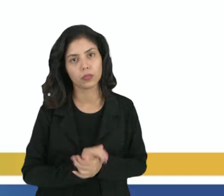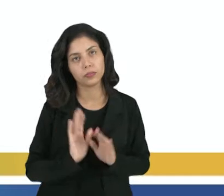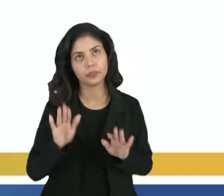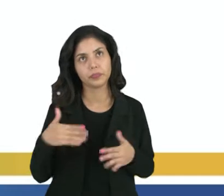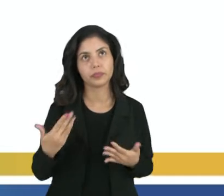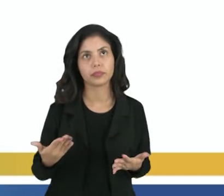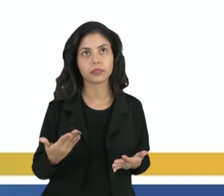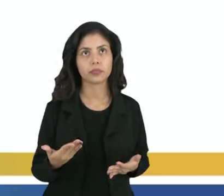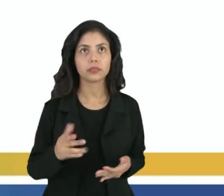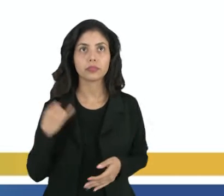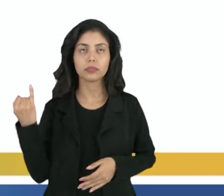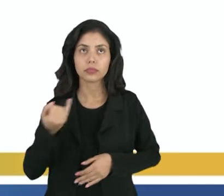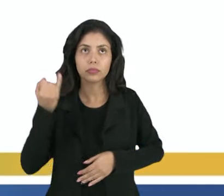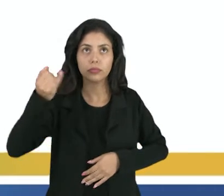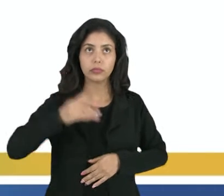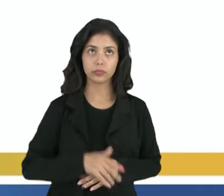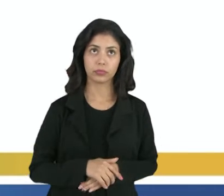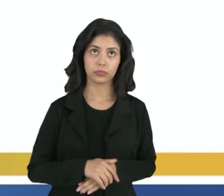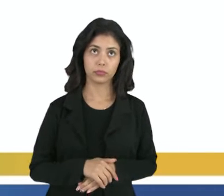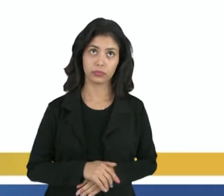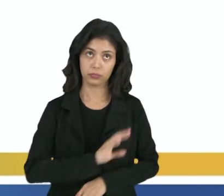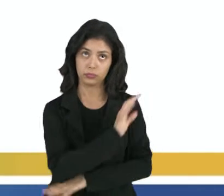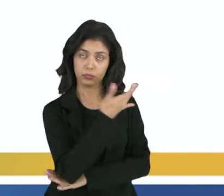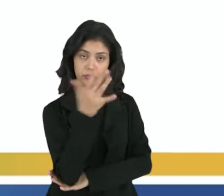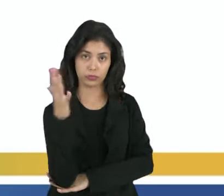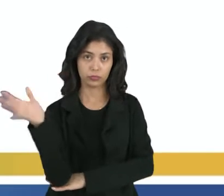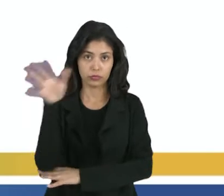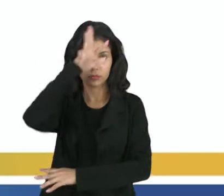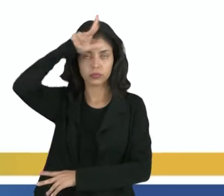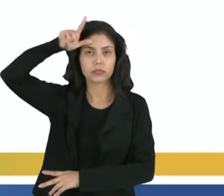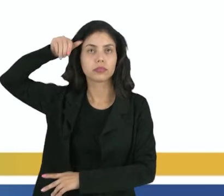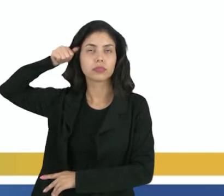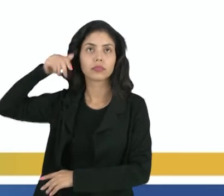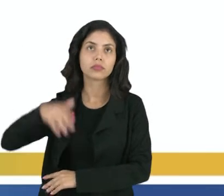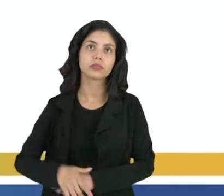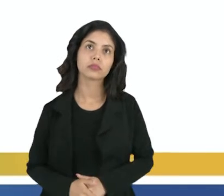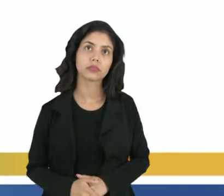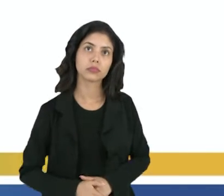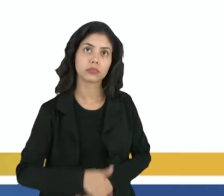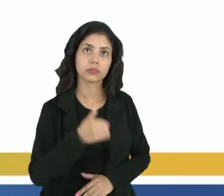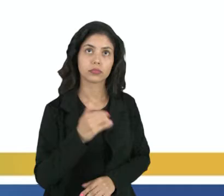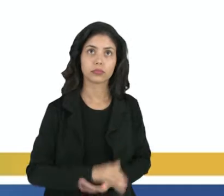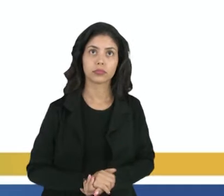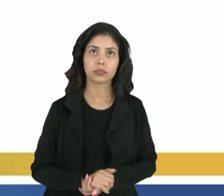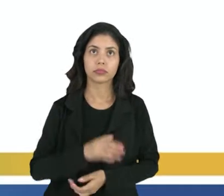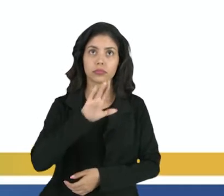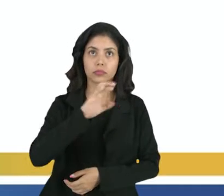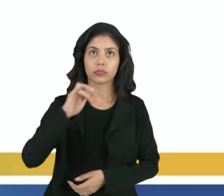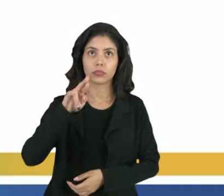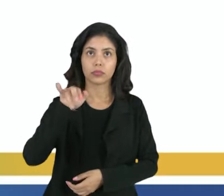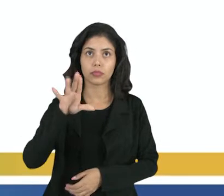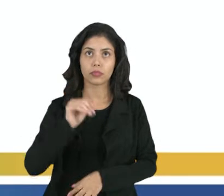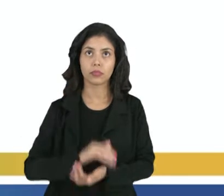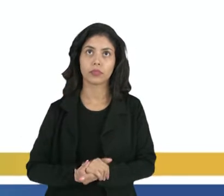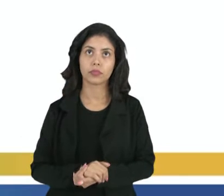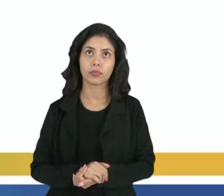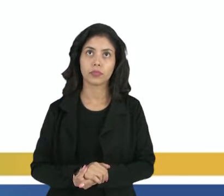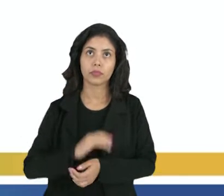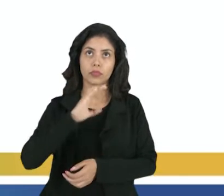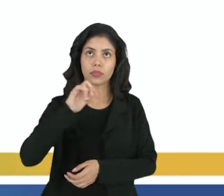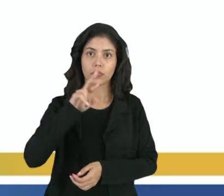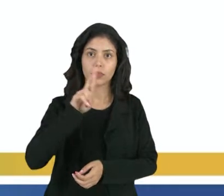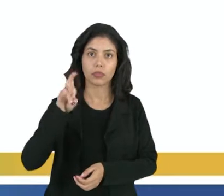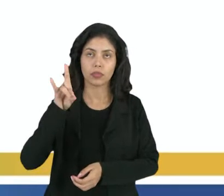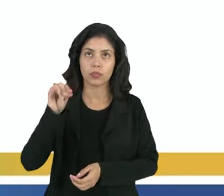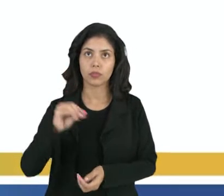quais são os principais. O primeiro é a floresta amazônica, nós temos a caatinga,